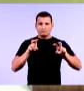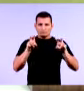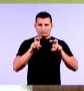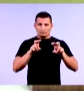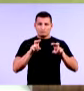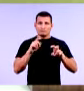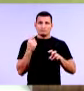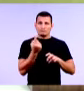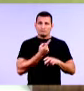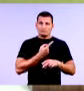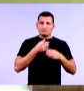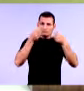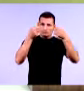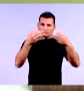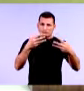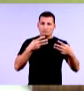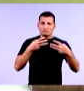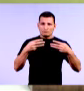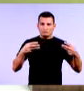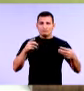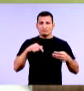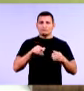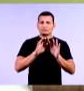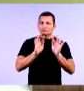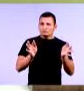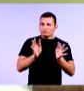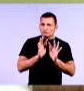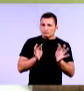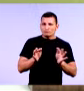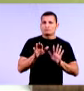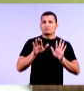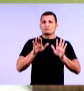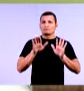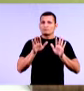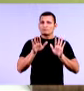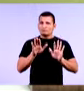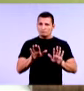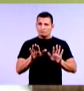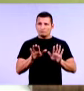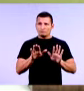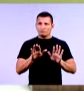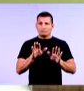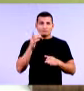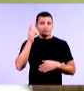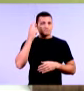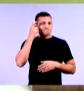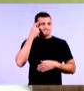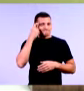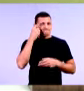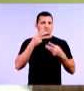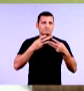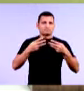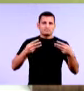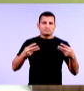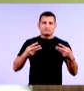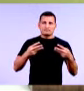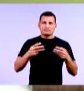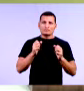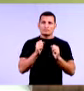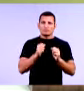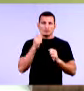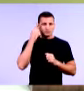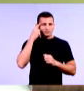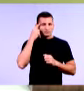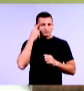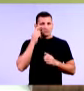redes, nós falamos de um conceito bem semelhante, né? Então, na realidade, quando a gente pensa numa rede de computadores, a gente pode pensar